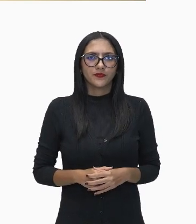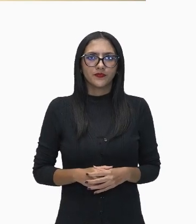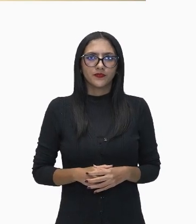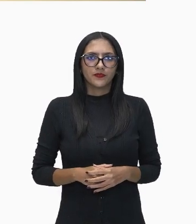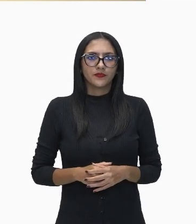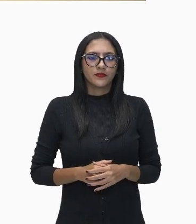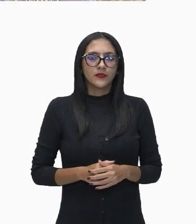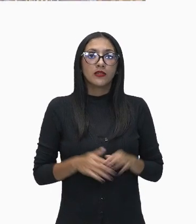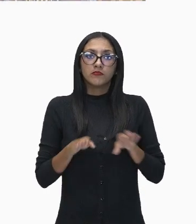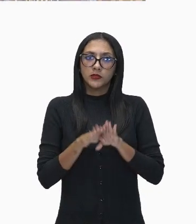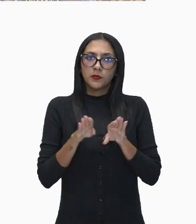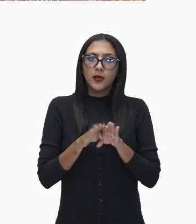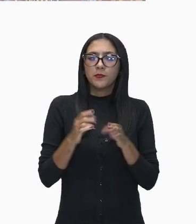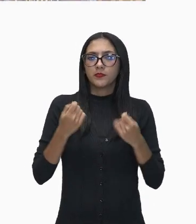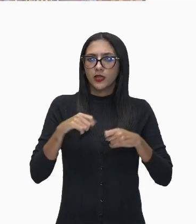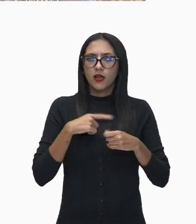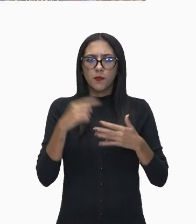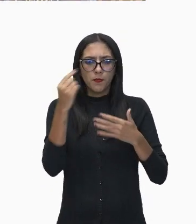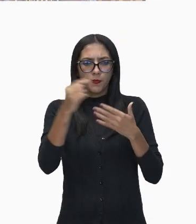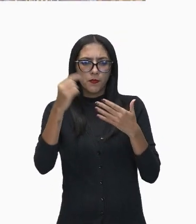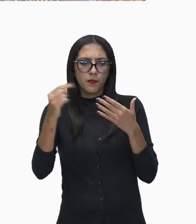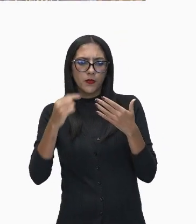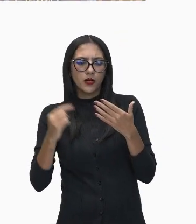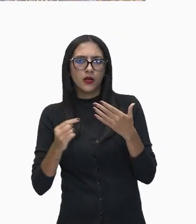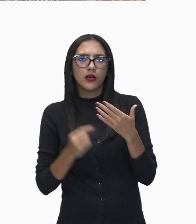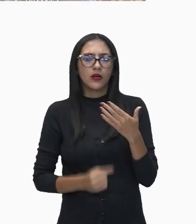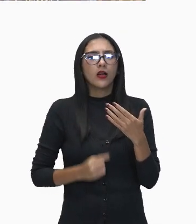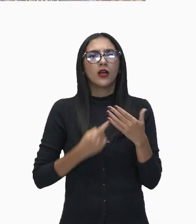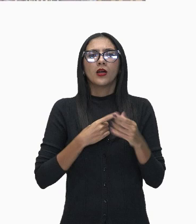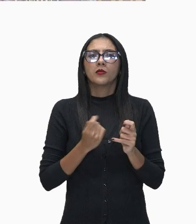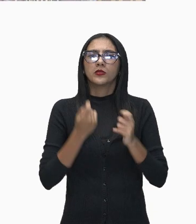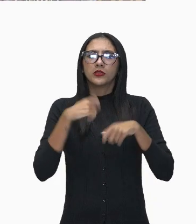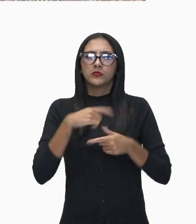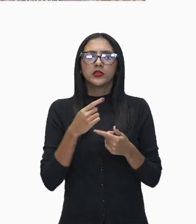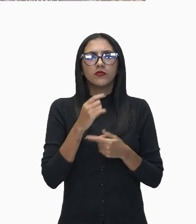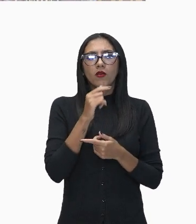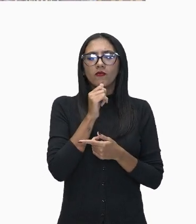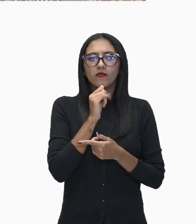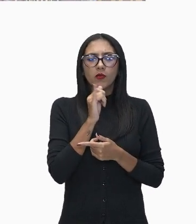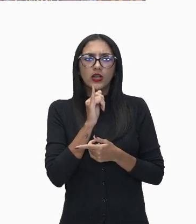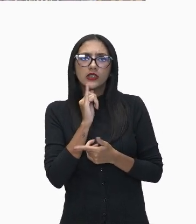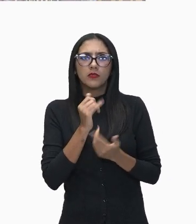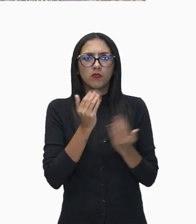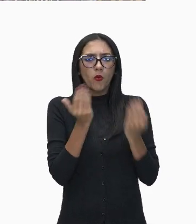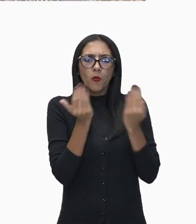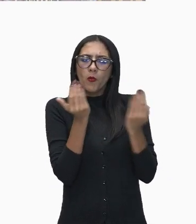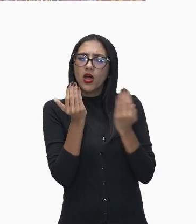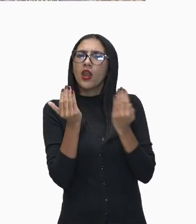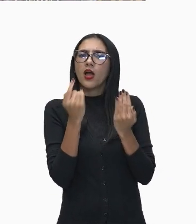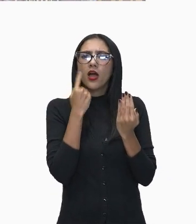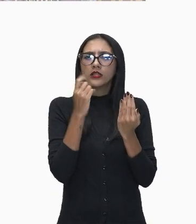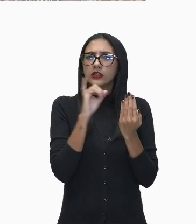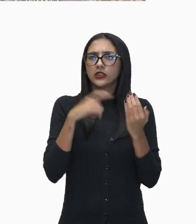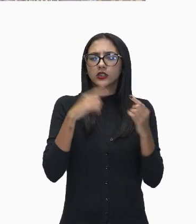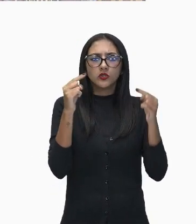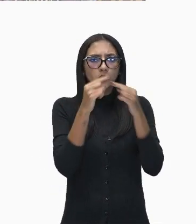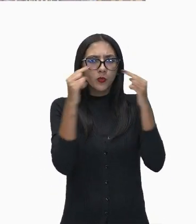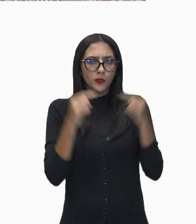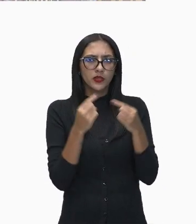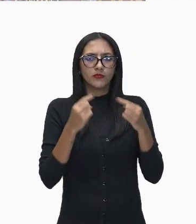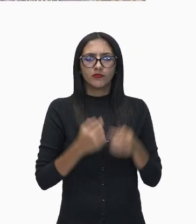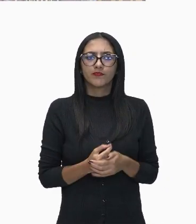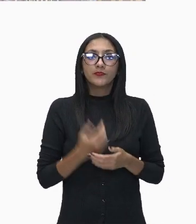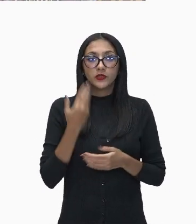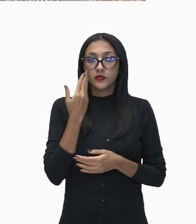de critérios aí que a gente tem que observar para considerar essa hierarquia, tá, gente? A gente vai dar uma olhada